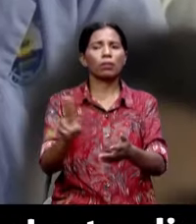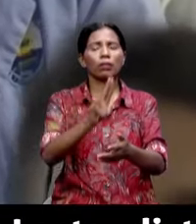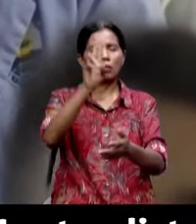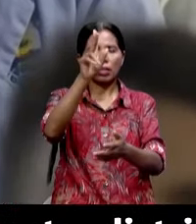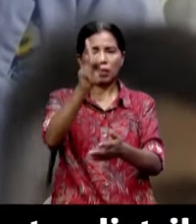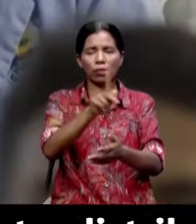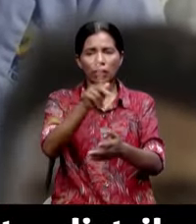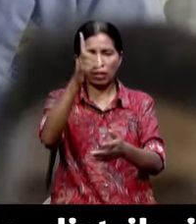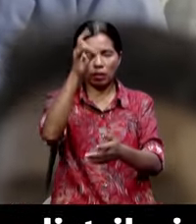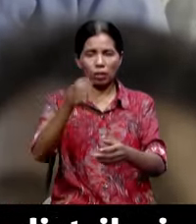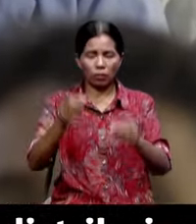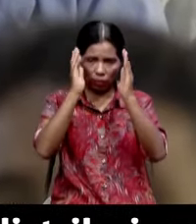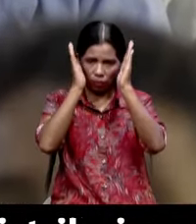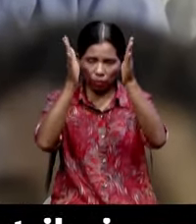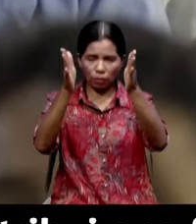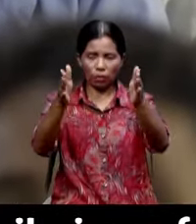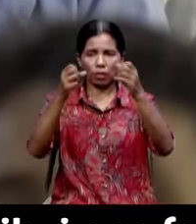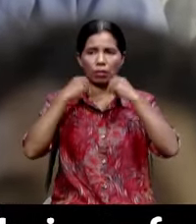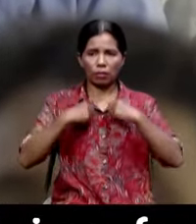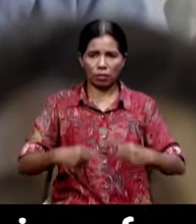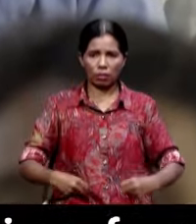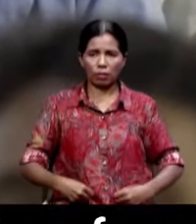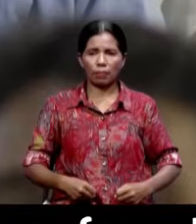Católica Hedili, ne be foca leu ba área Saudi.